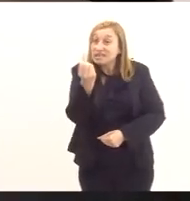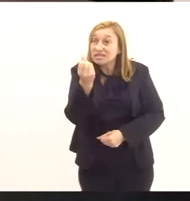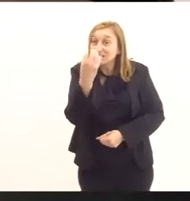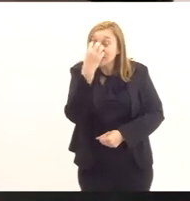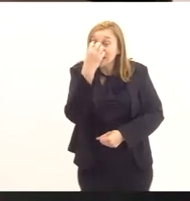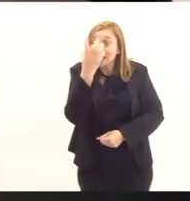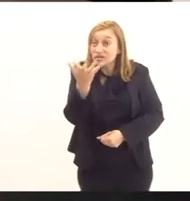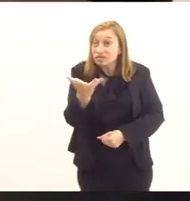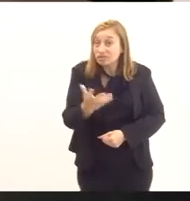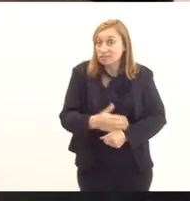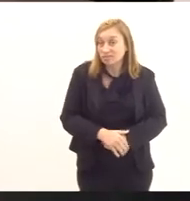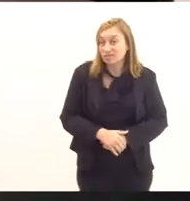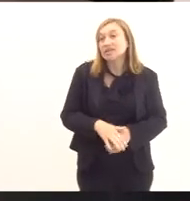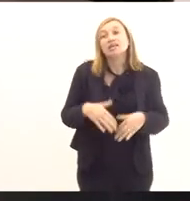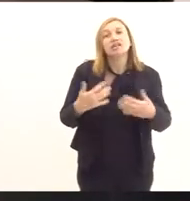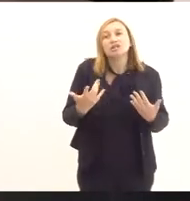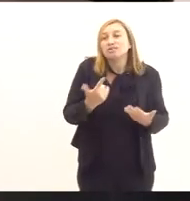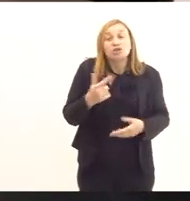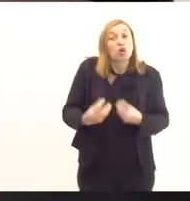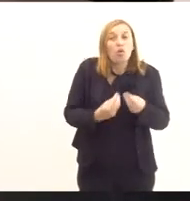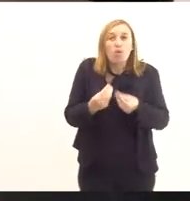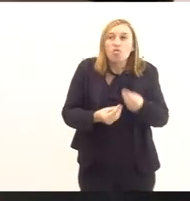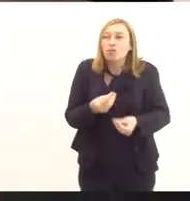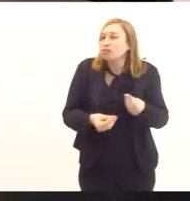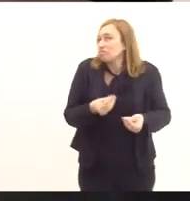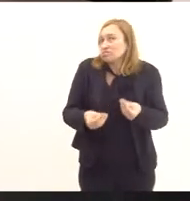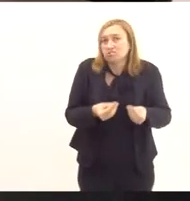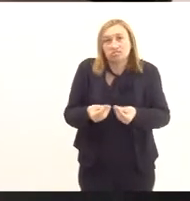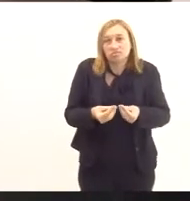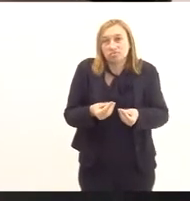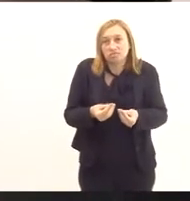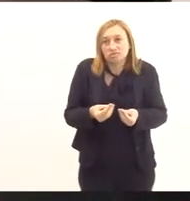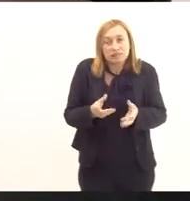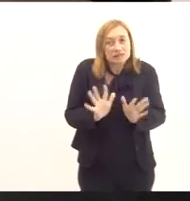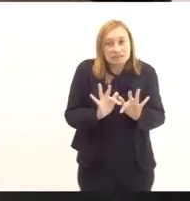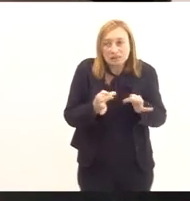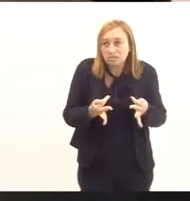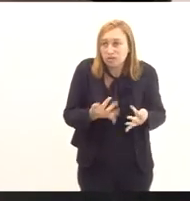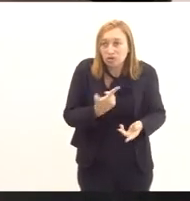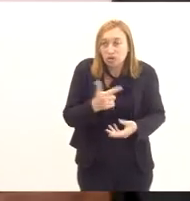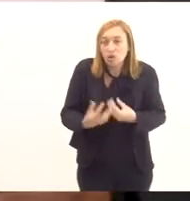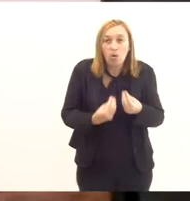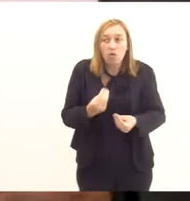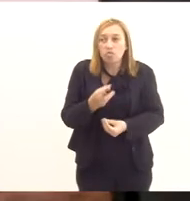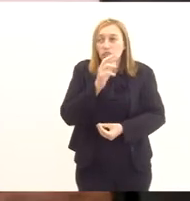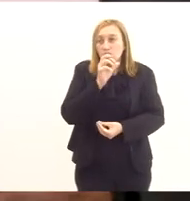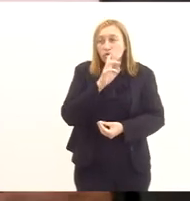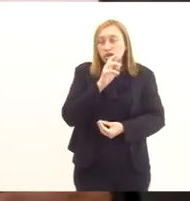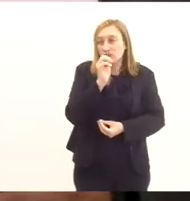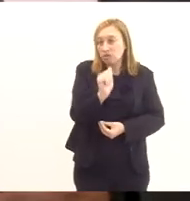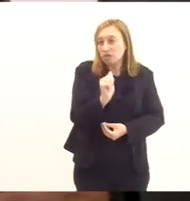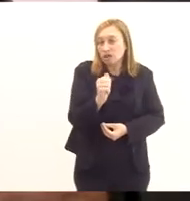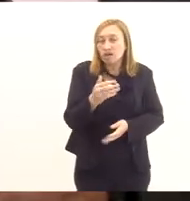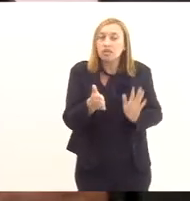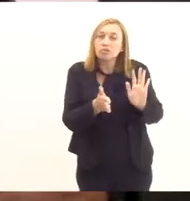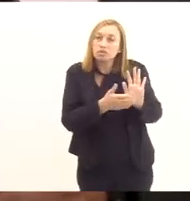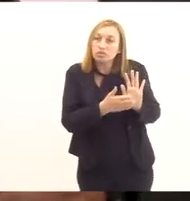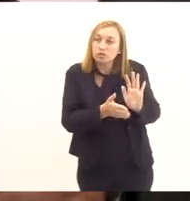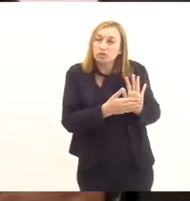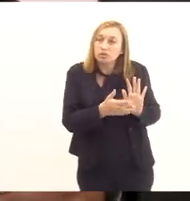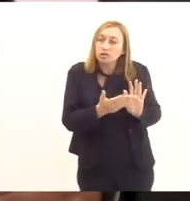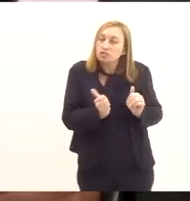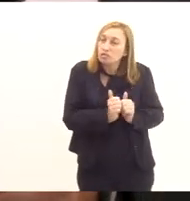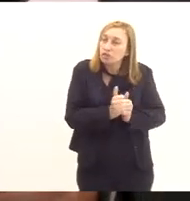horas e não dá não dá não dá simplesmente eu Rodrigo eu tenho a minha proposição